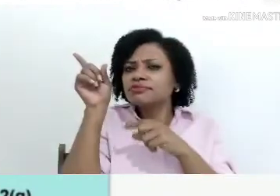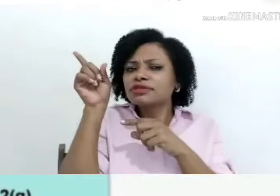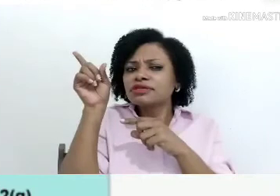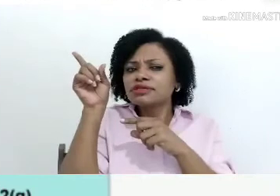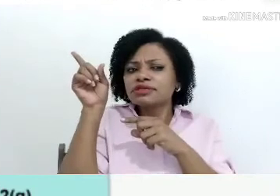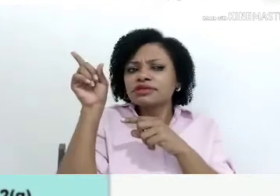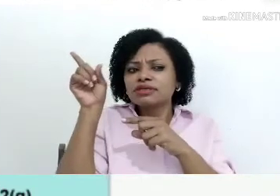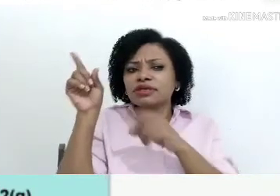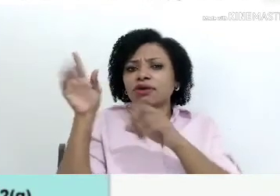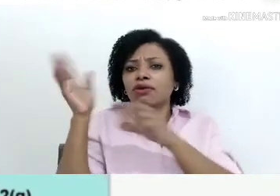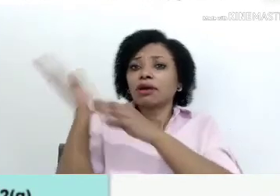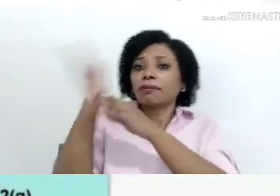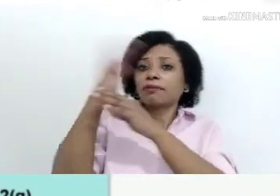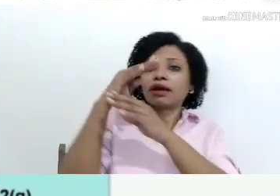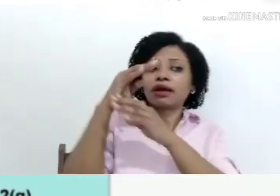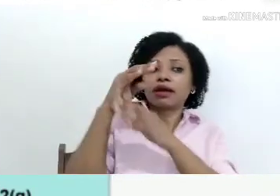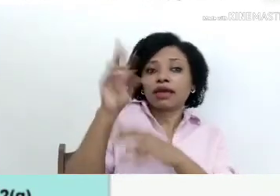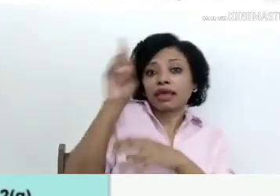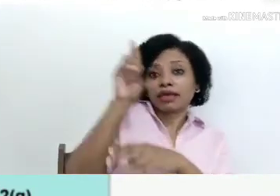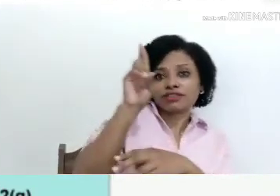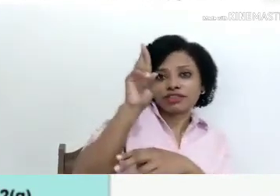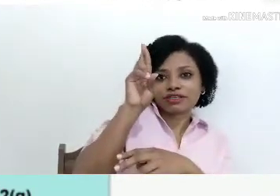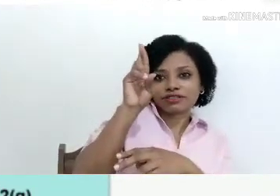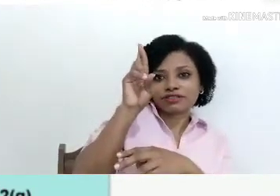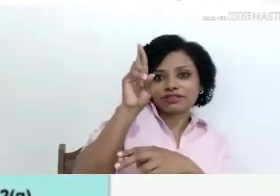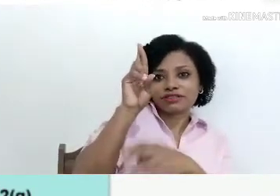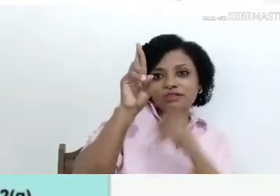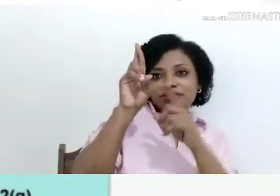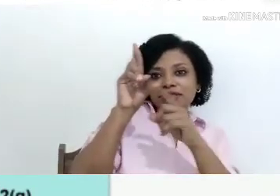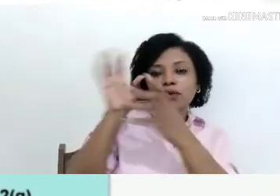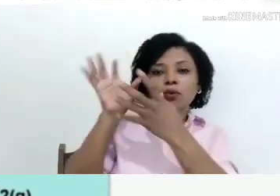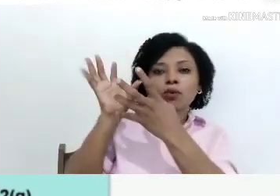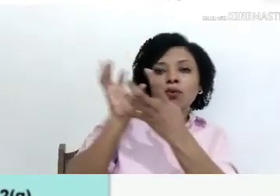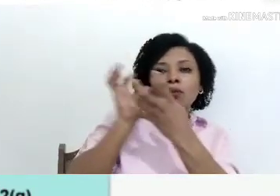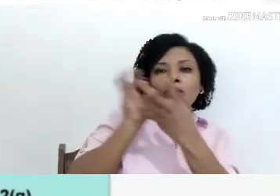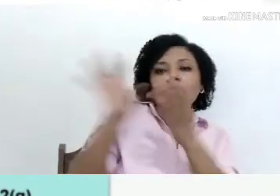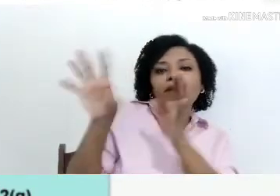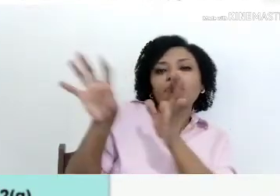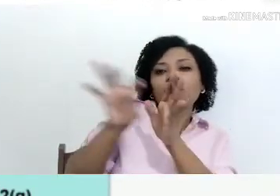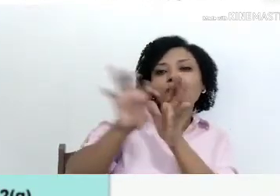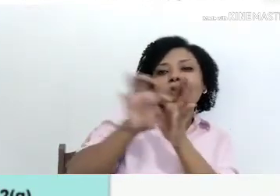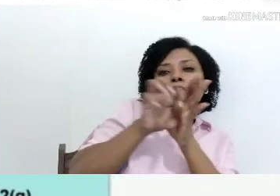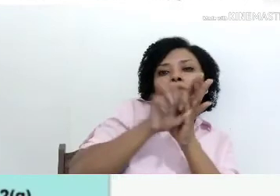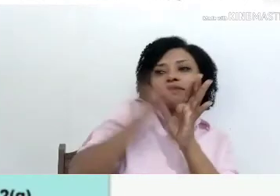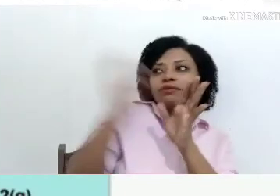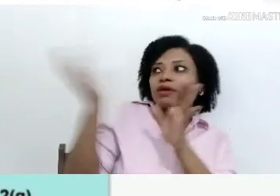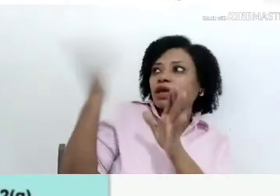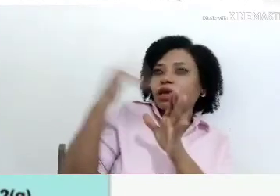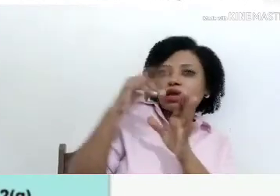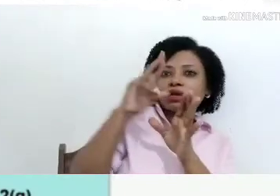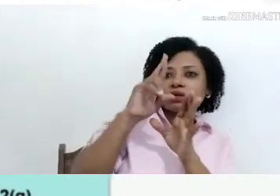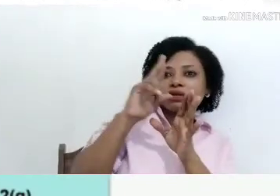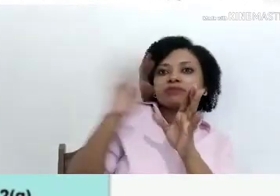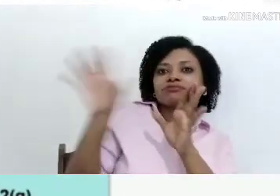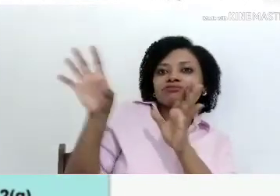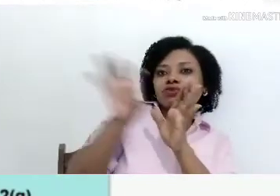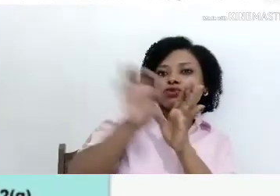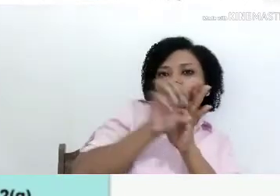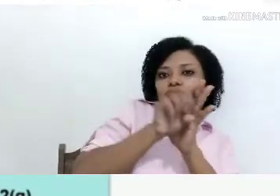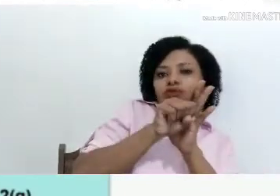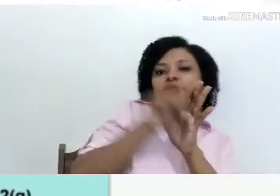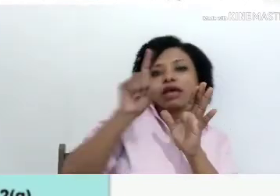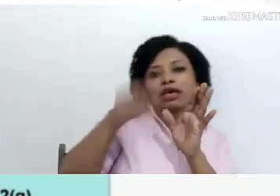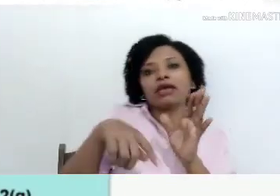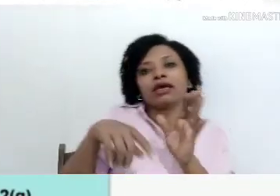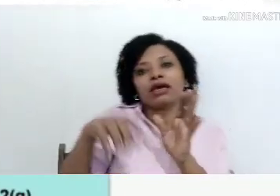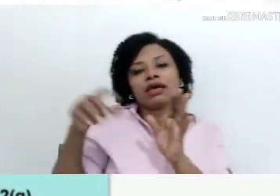e positivo, ele está sendo absorvido, tá? Endotérmico, absorvido, porque é positivo aqui, ele está